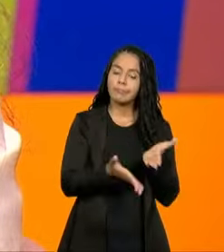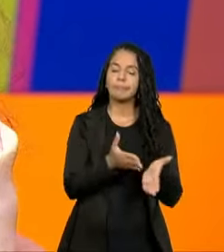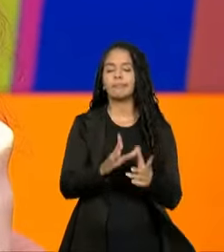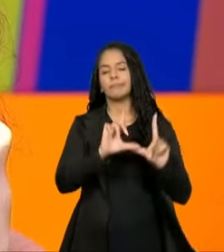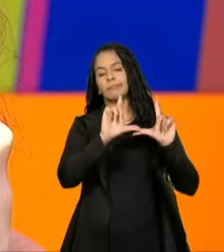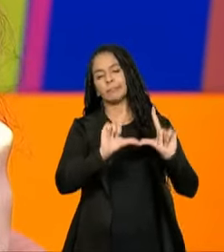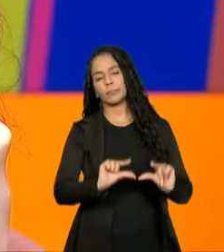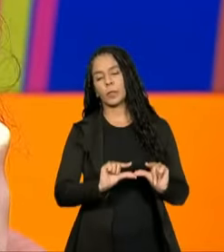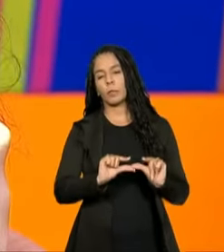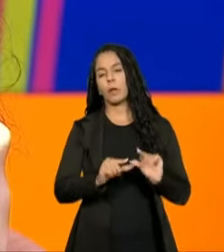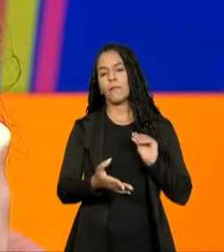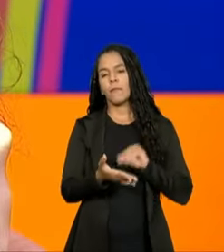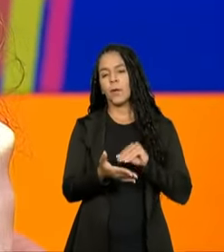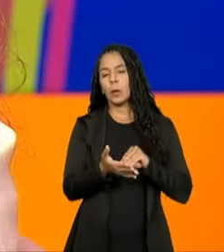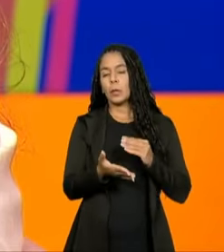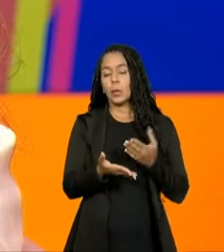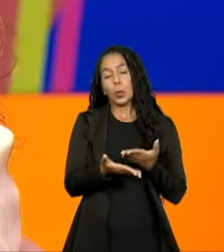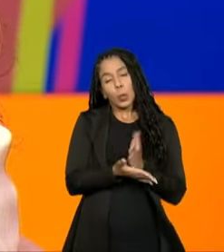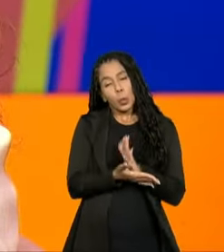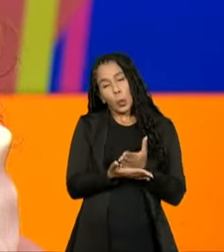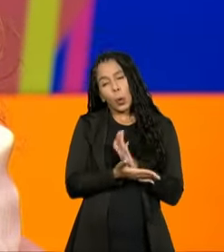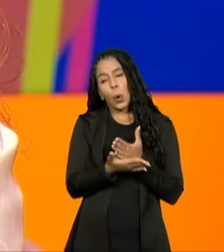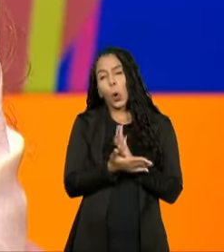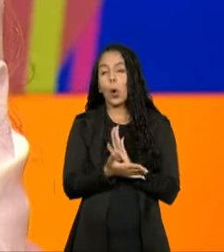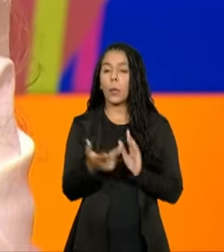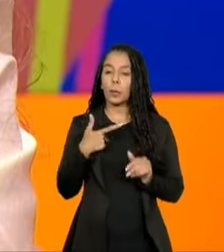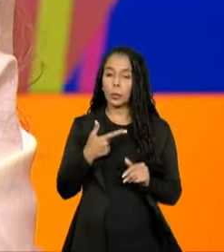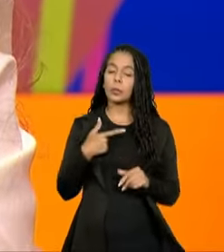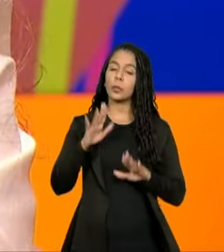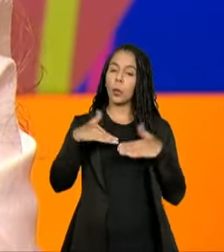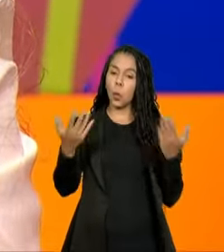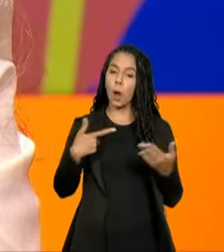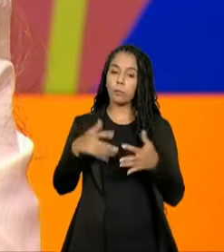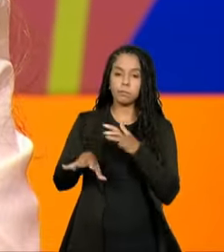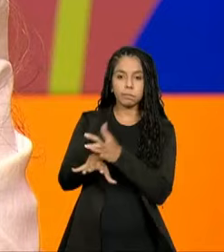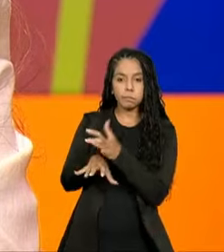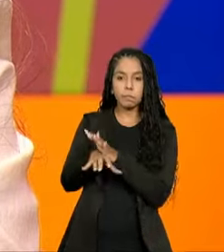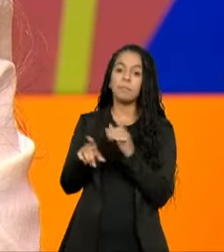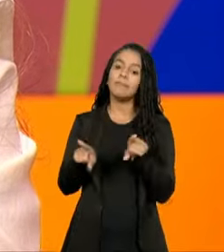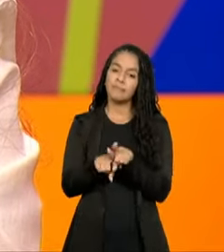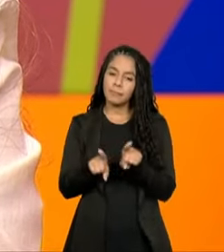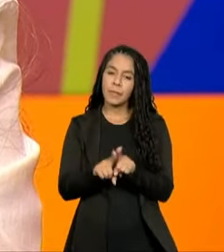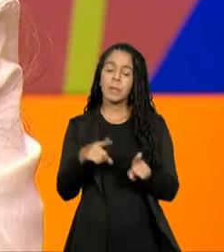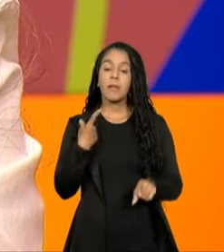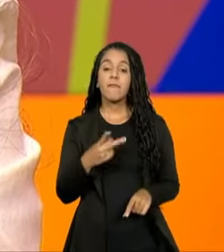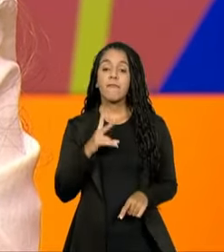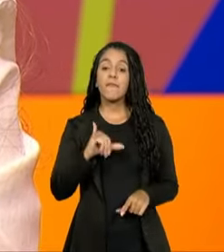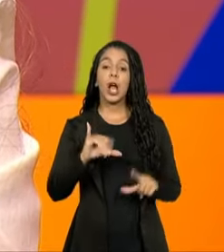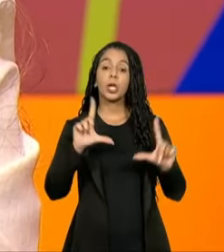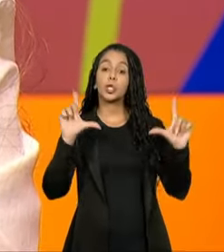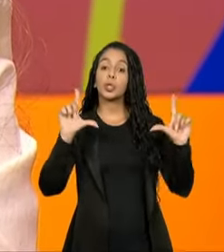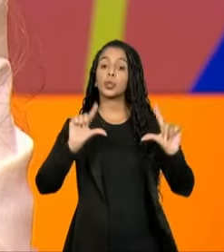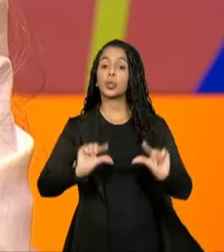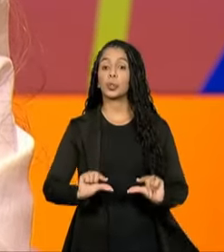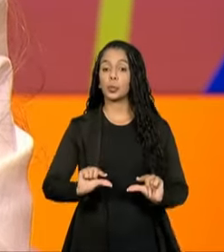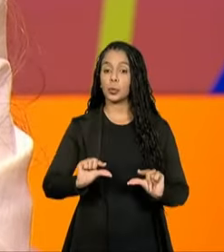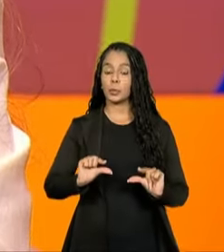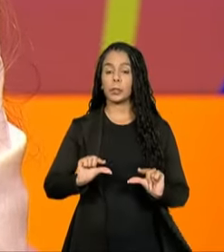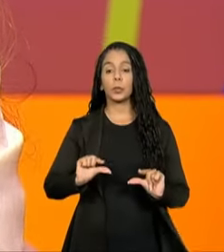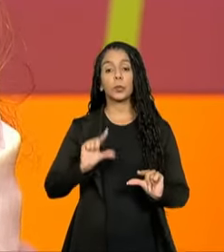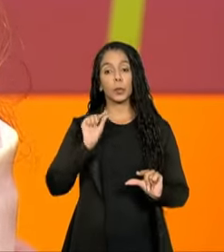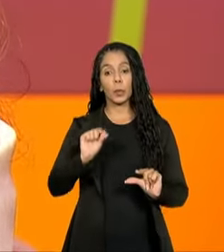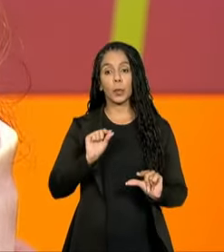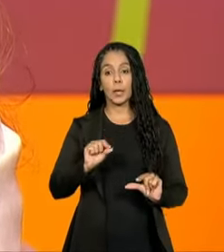diminui o desconforto na hora de uma relação com penetração, mas para além disso, a gente vai também reduzir as chances de